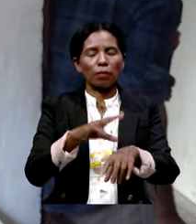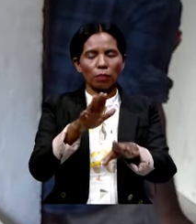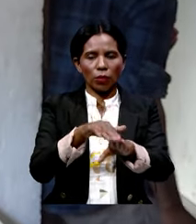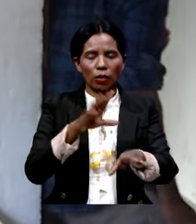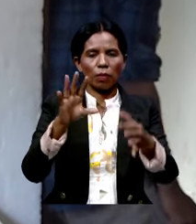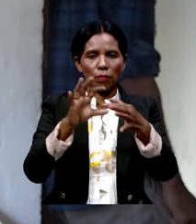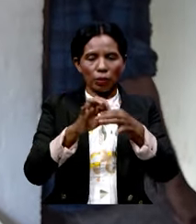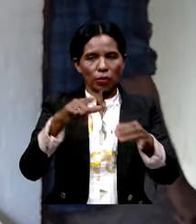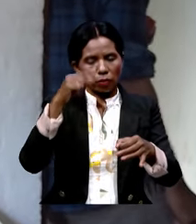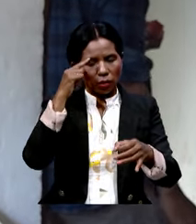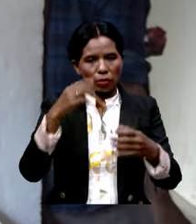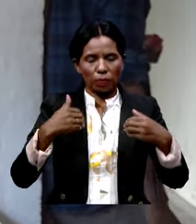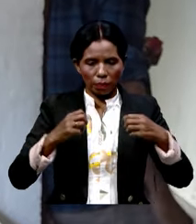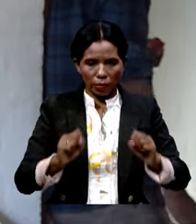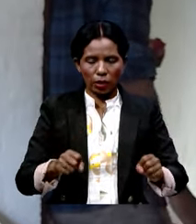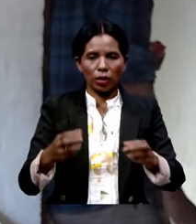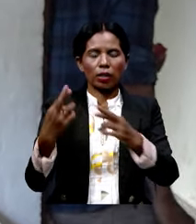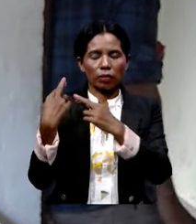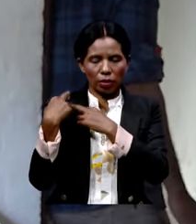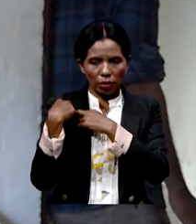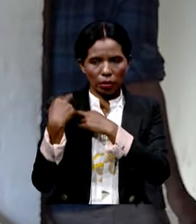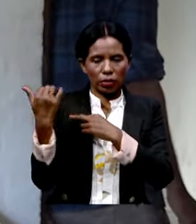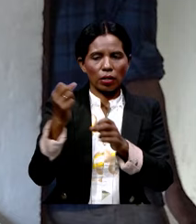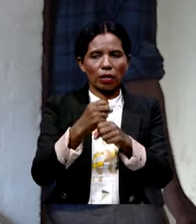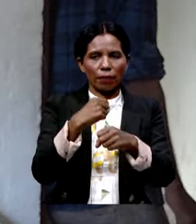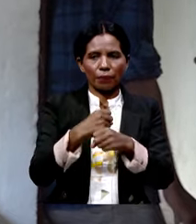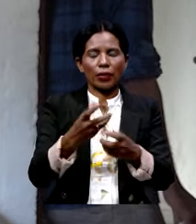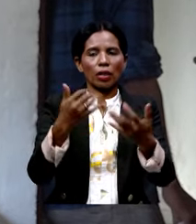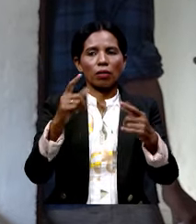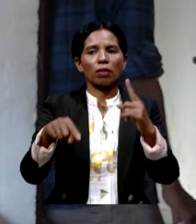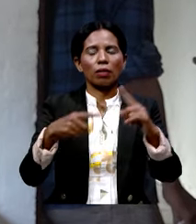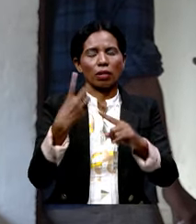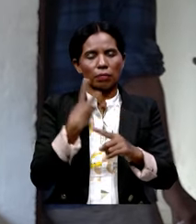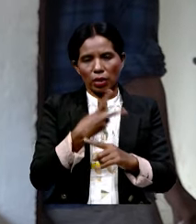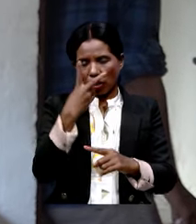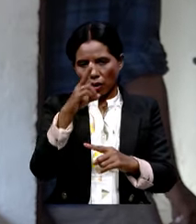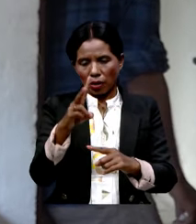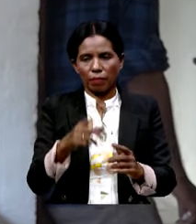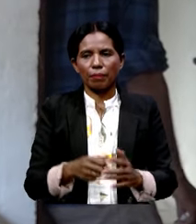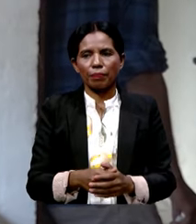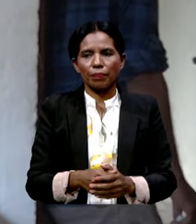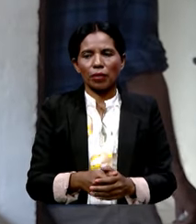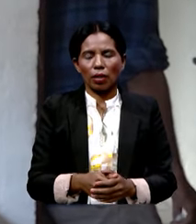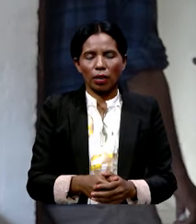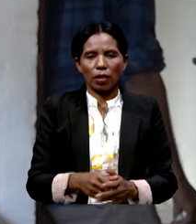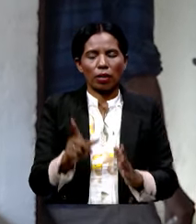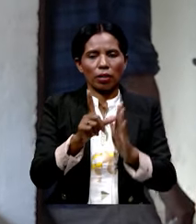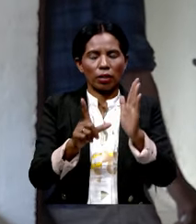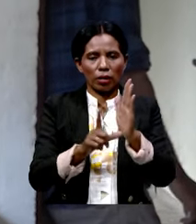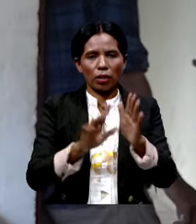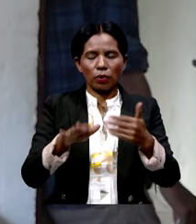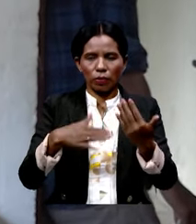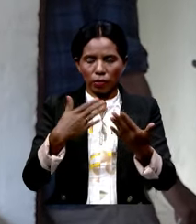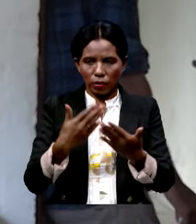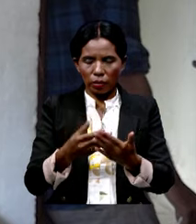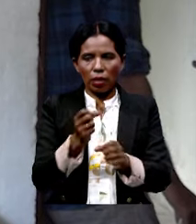ato bele, responsabiliza, filo fale, nini ato nebe, mas nia realiza. Agora, vai a mini haré, mas kira né, expectativa aí da kata laser nene, bem,